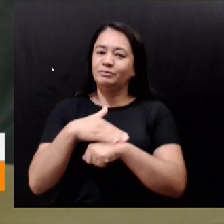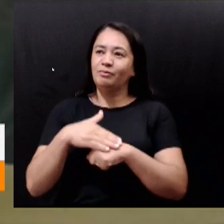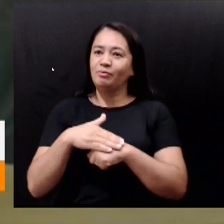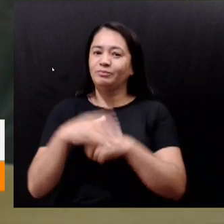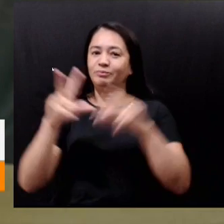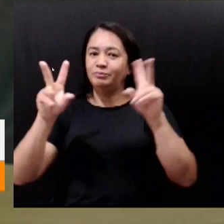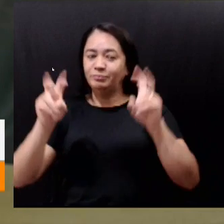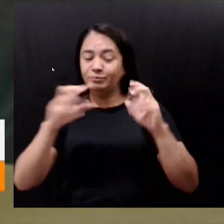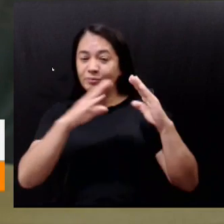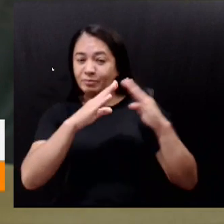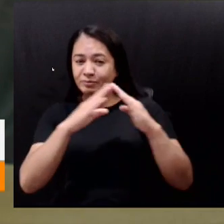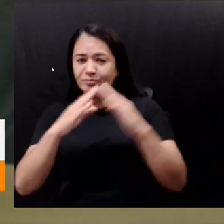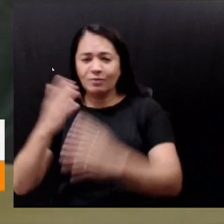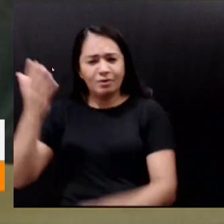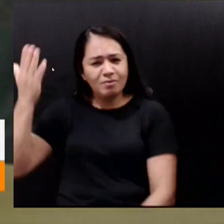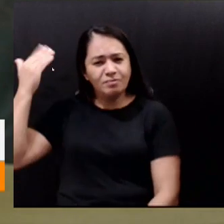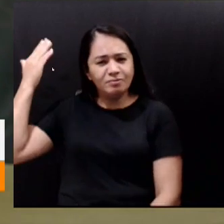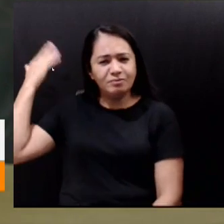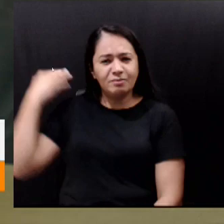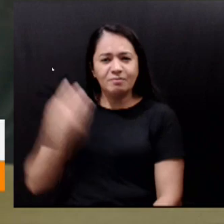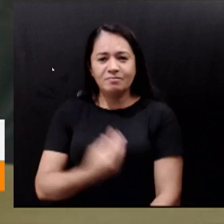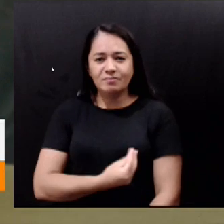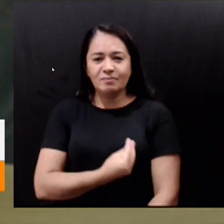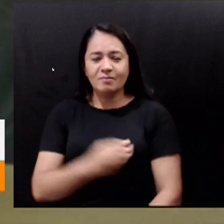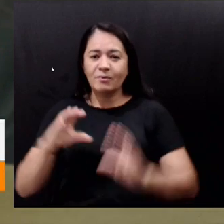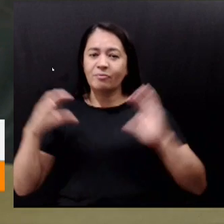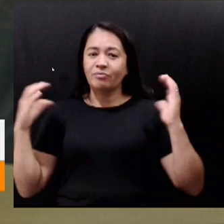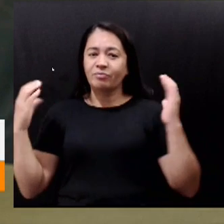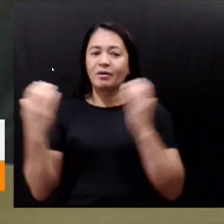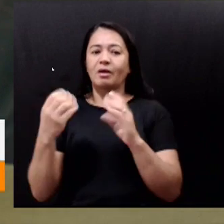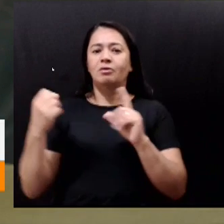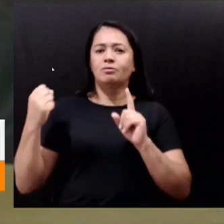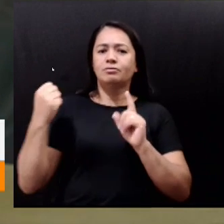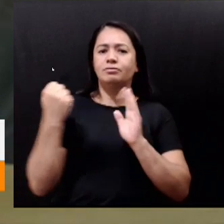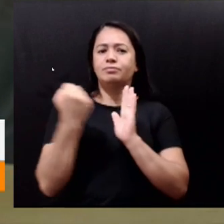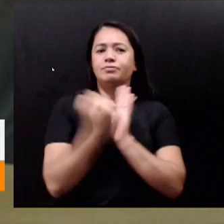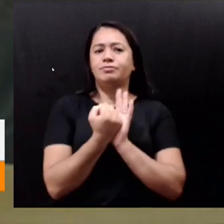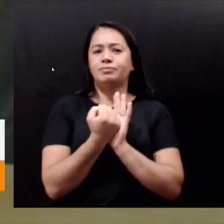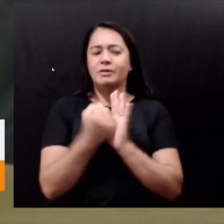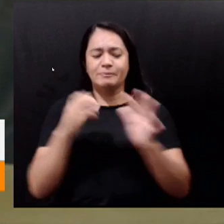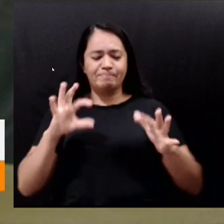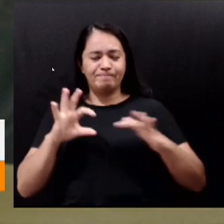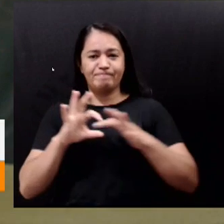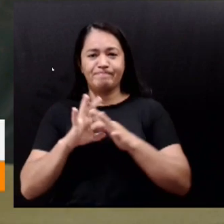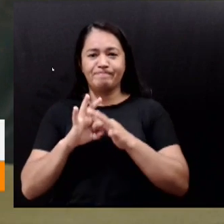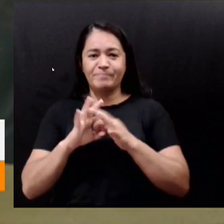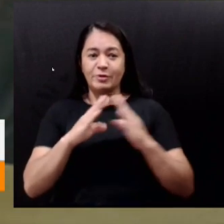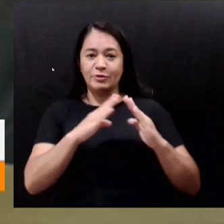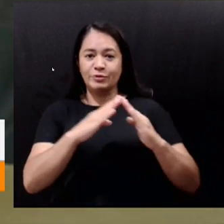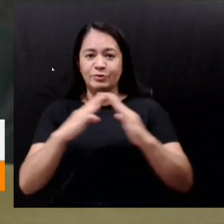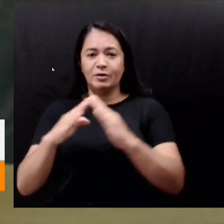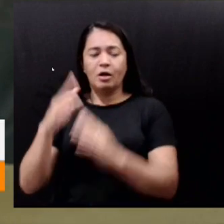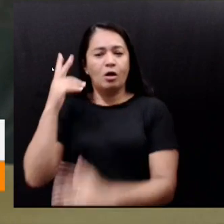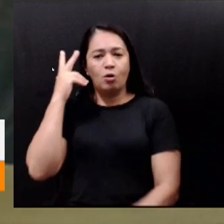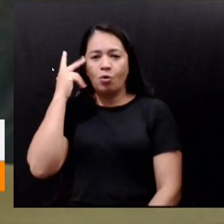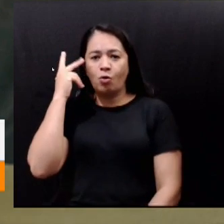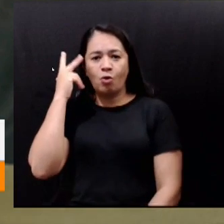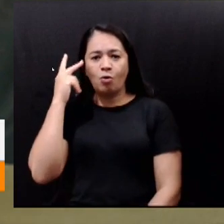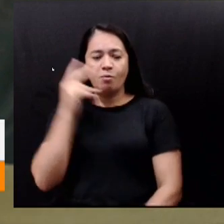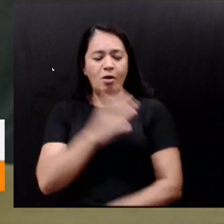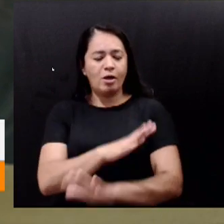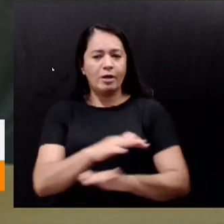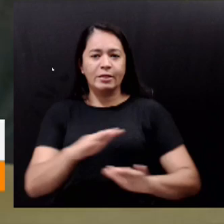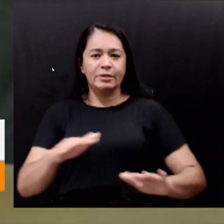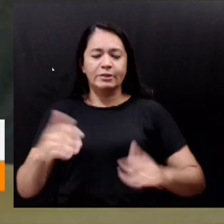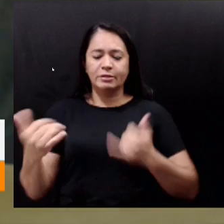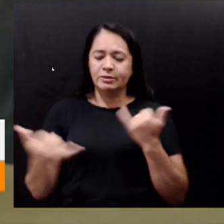vida em comunidade era marcada por conexões fortes entre vizinhos, lembra? Era comum as crianças brincarem juntas nas ruas, as